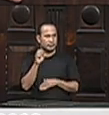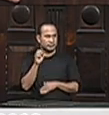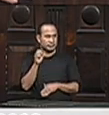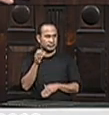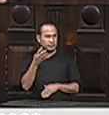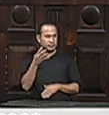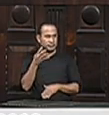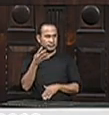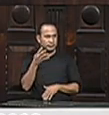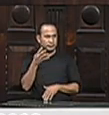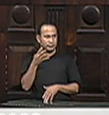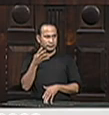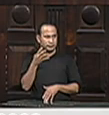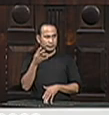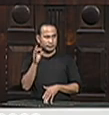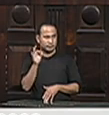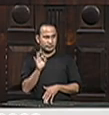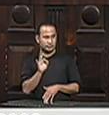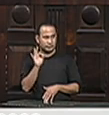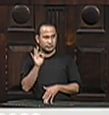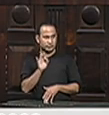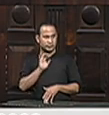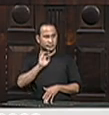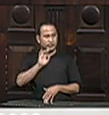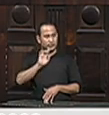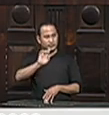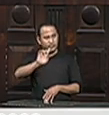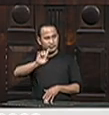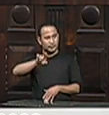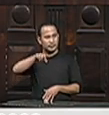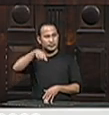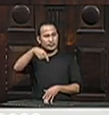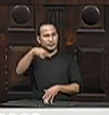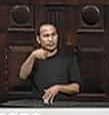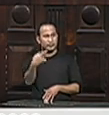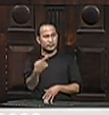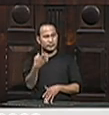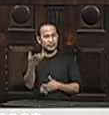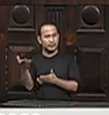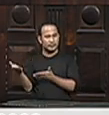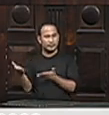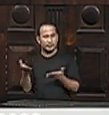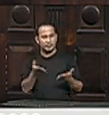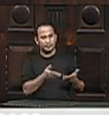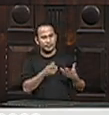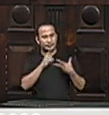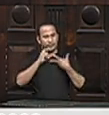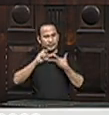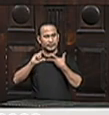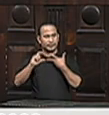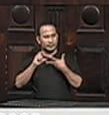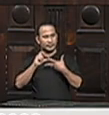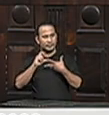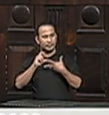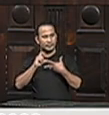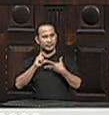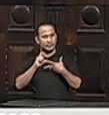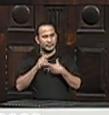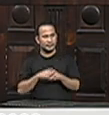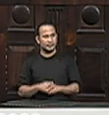tempo todo, porque não é uma representação dos trabalhadores, passa a ser muito mais uma representação do